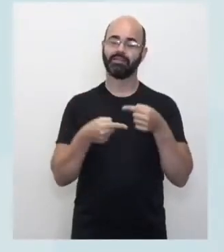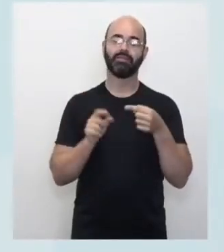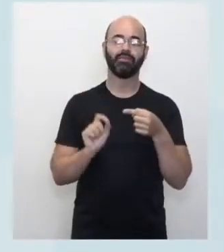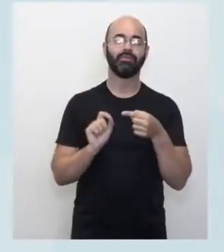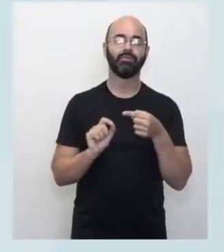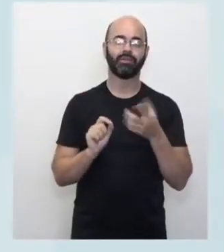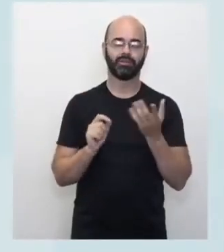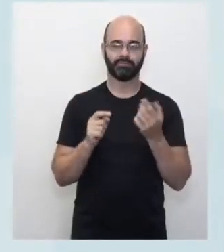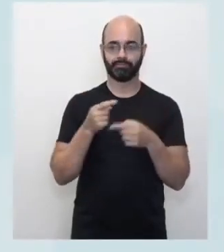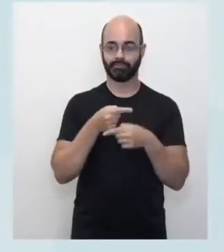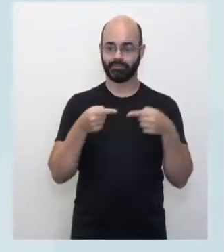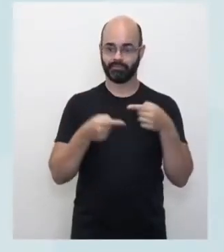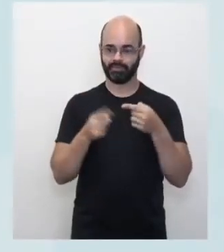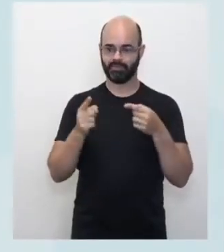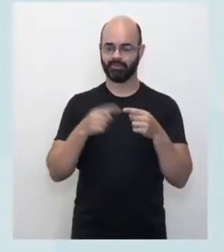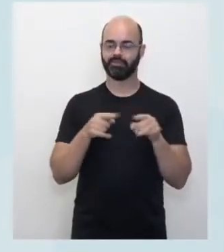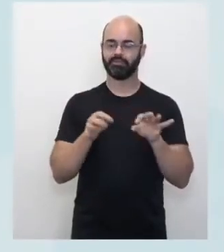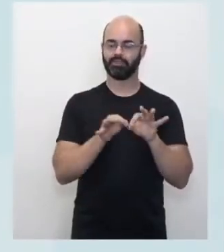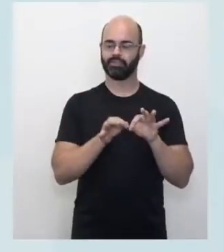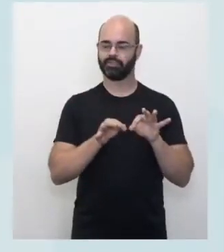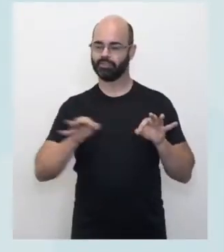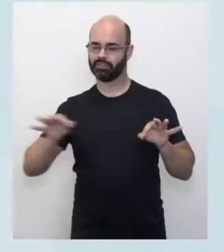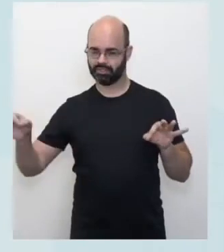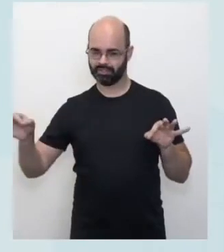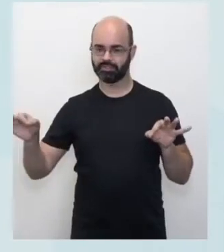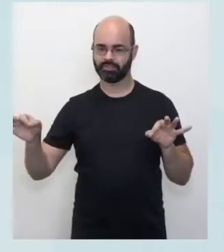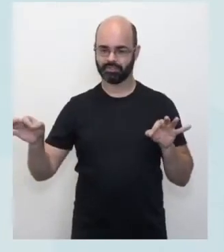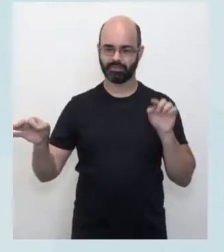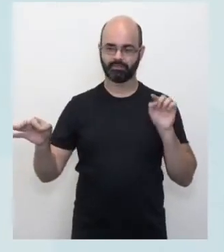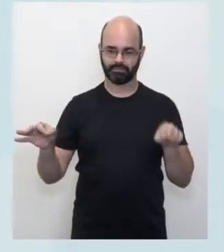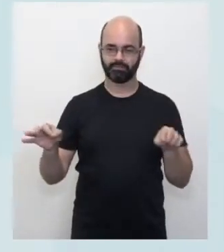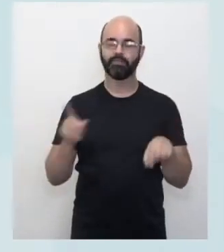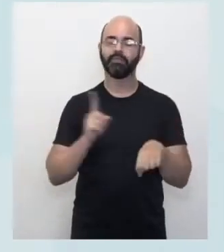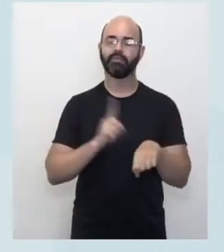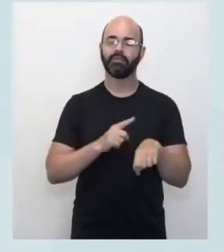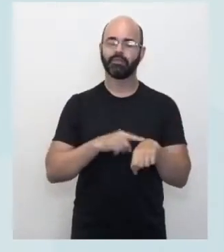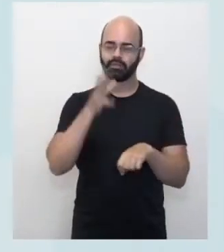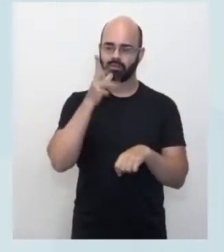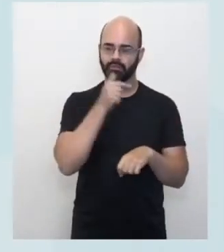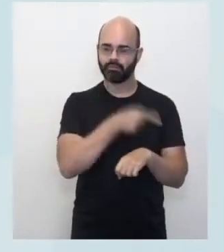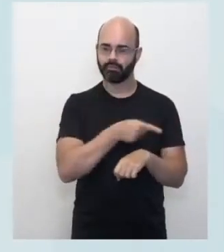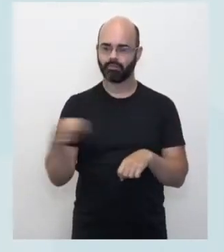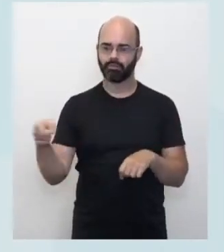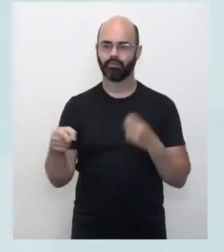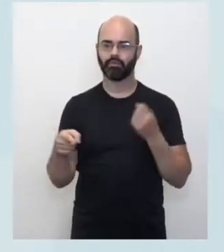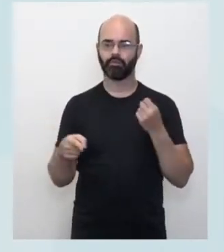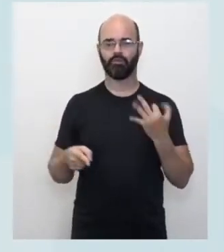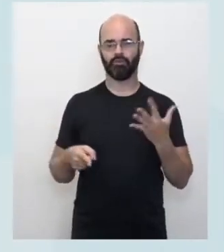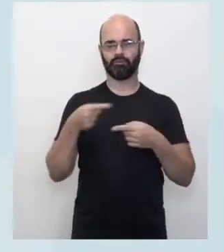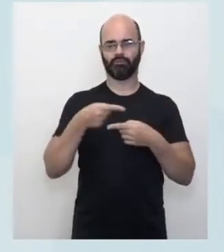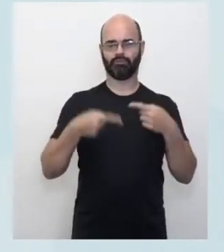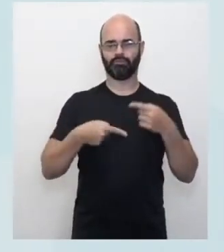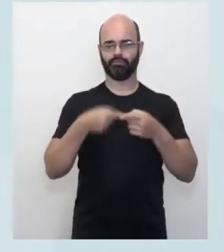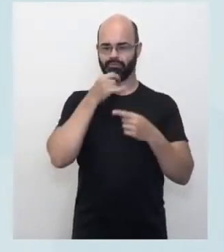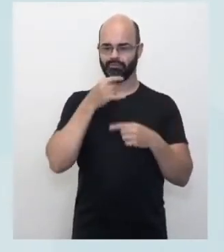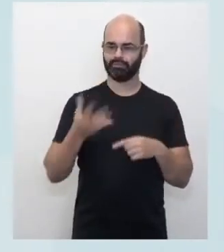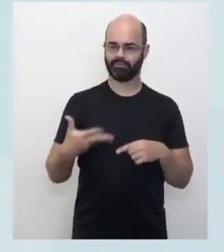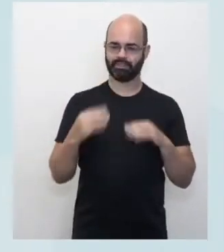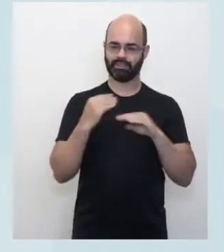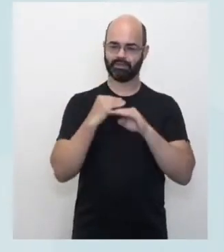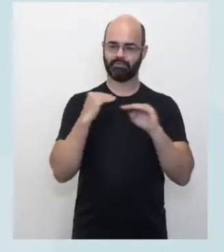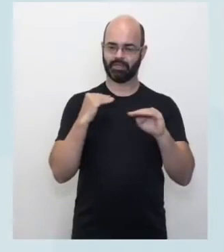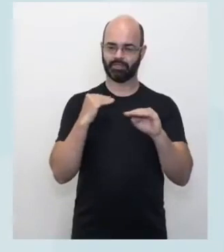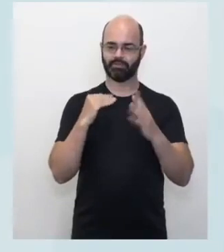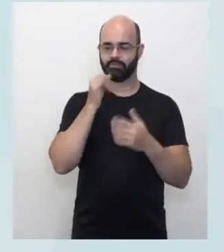Da distância percorrida e o tempo gasto para percorrer essa distância. Então, a gente pode falar de calcular a velocidade média de